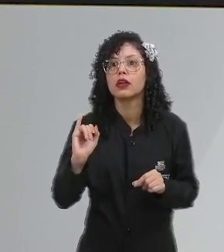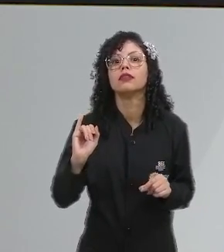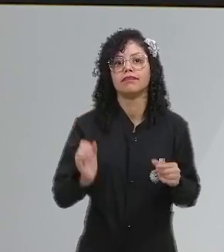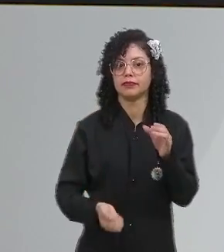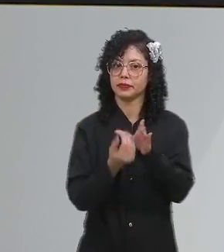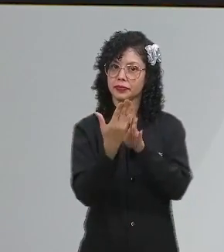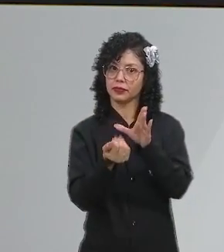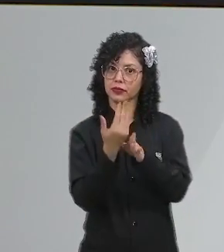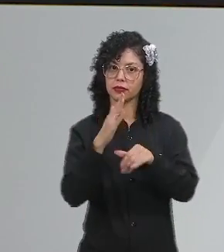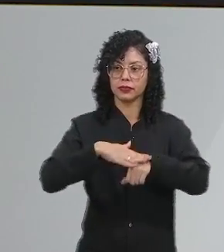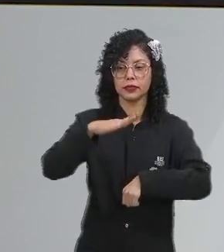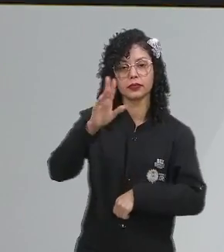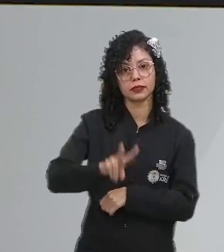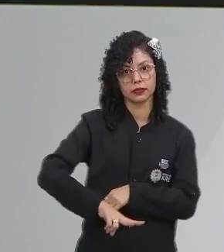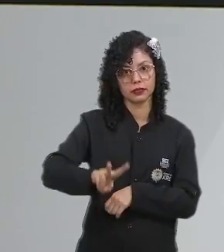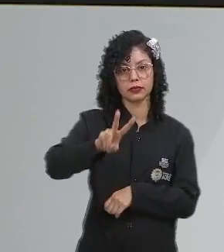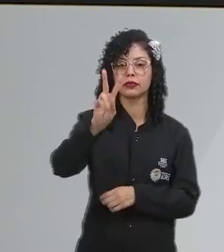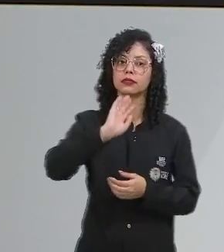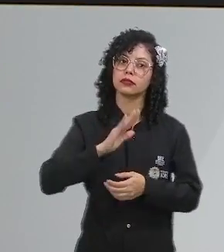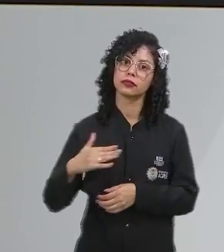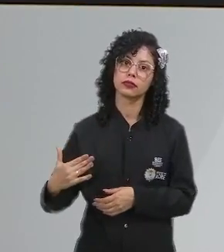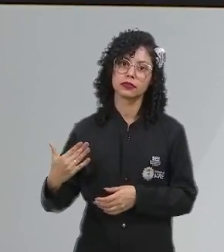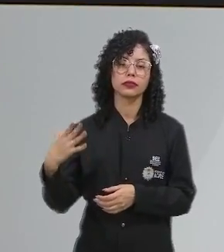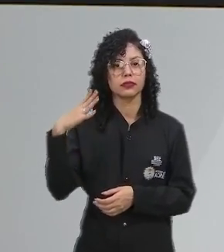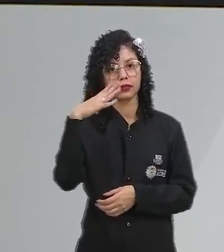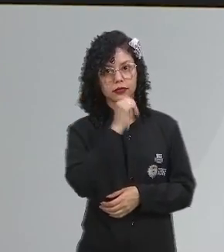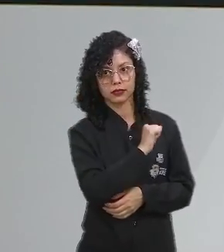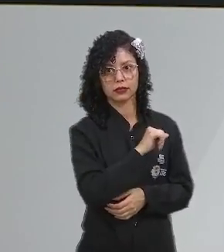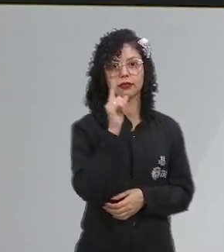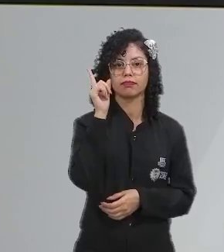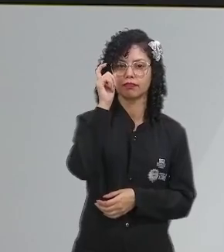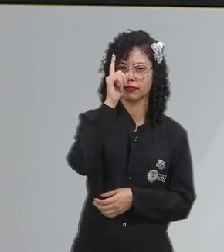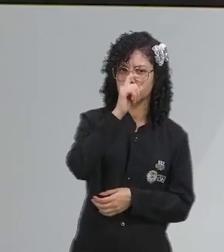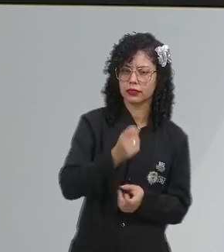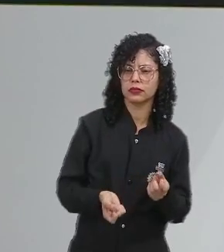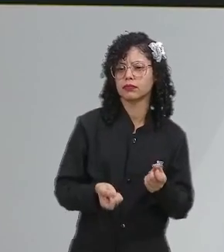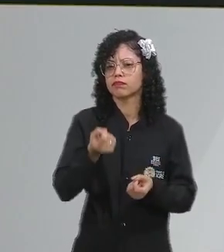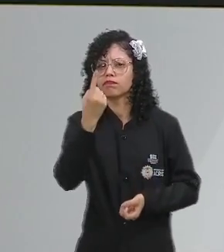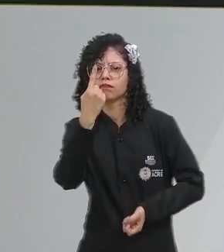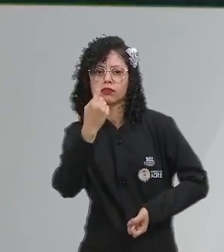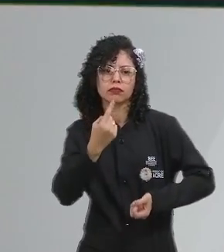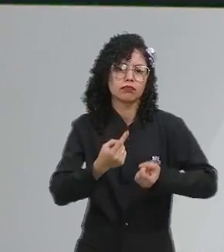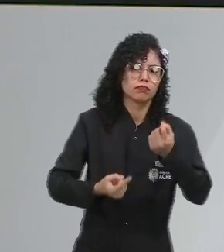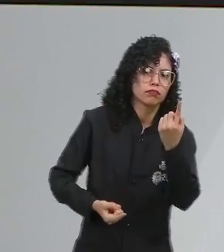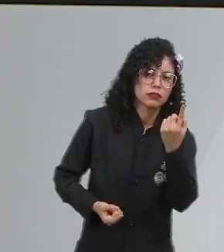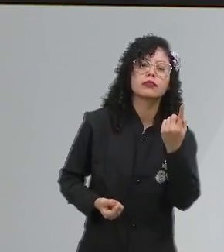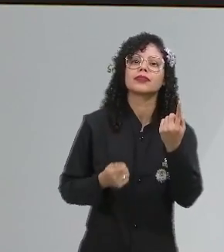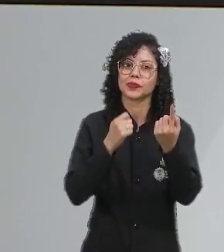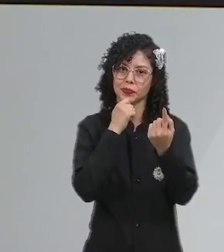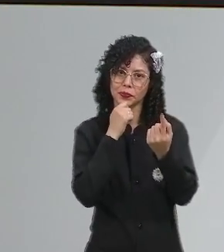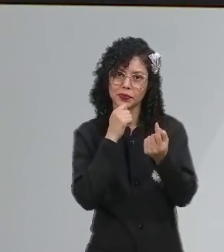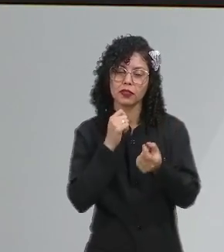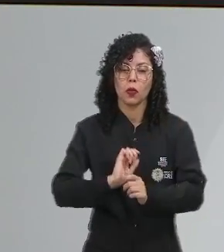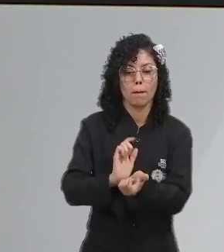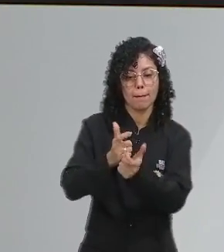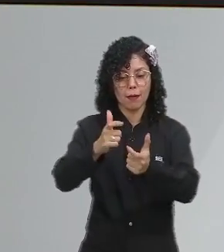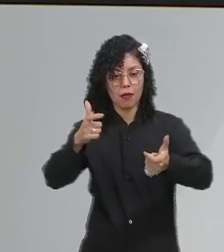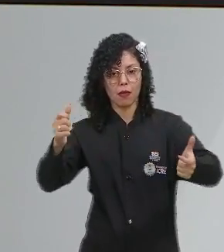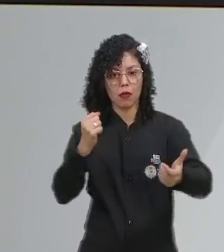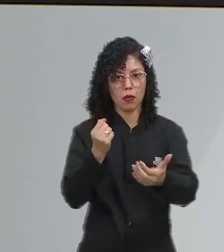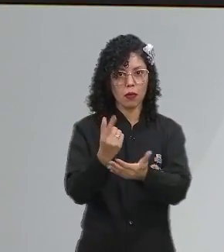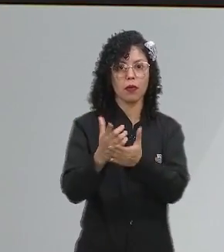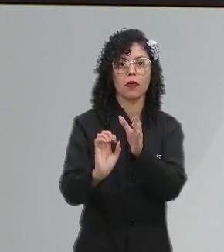produto ele é mais valorizado quando ele é mais raro. Então, quanto maior a oferta do produto, né,